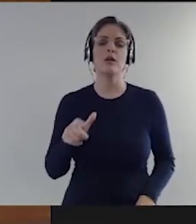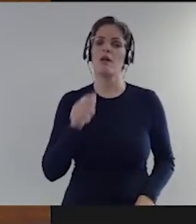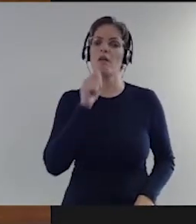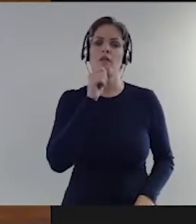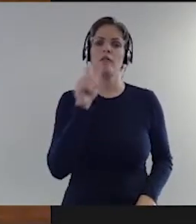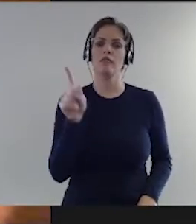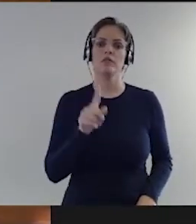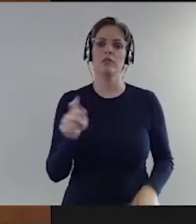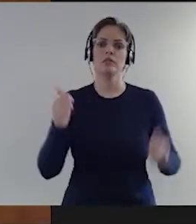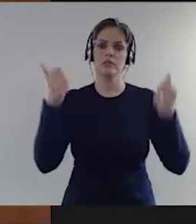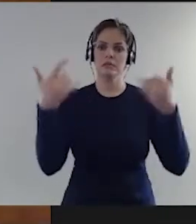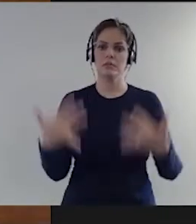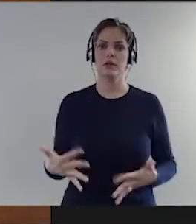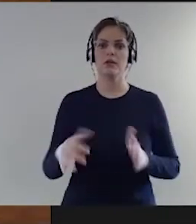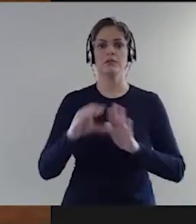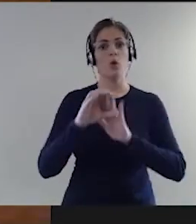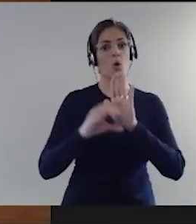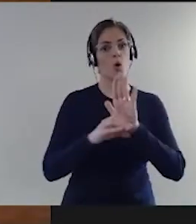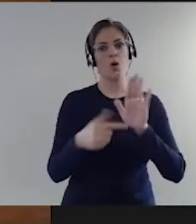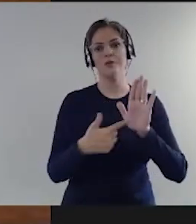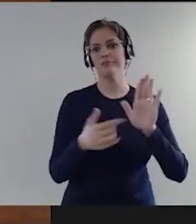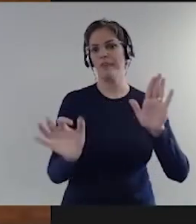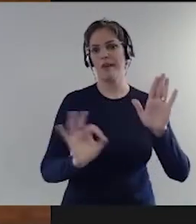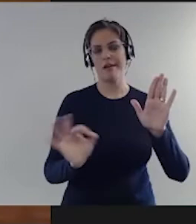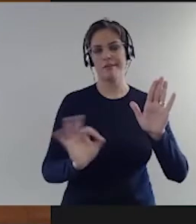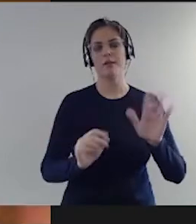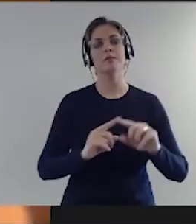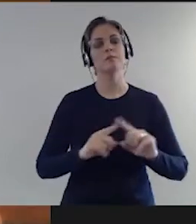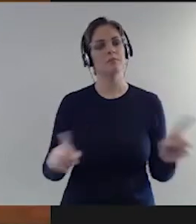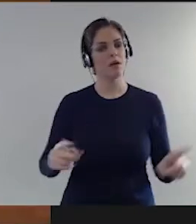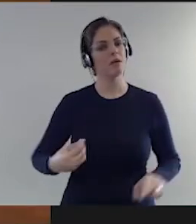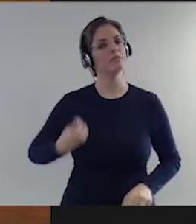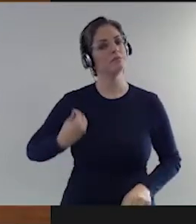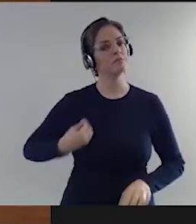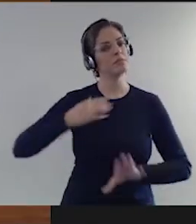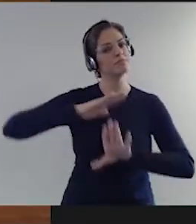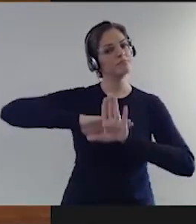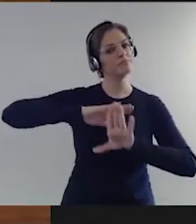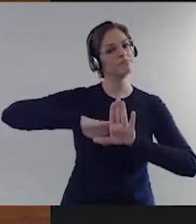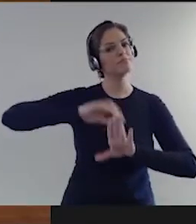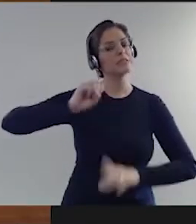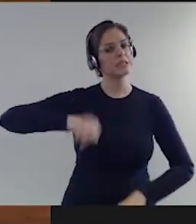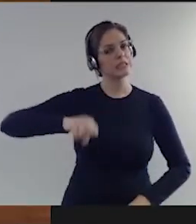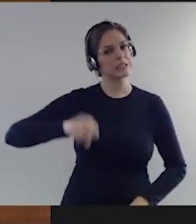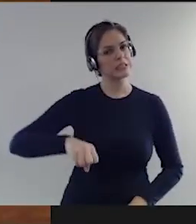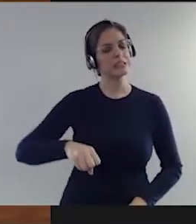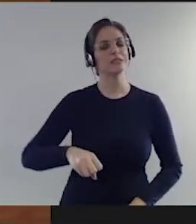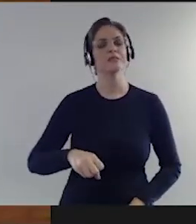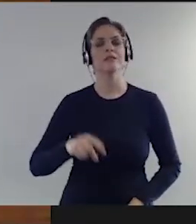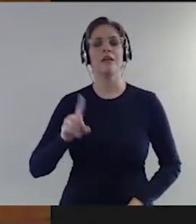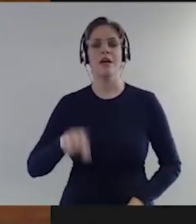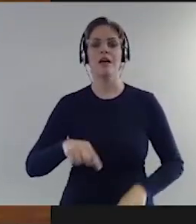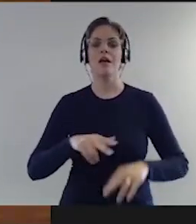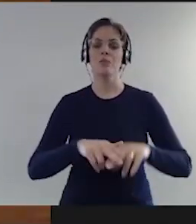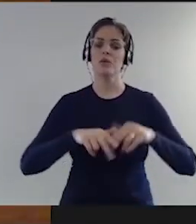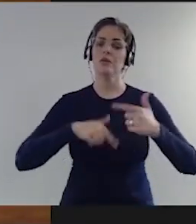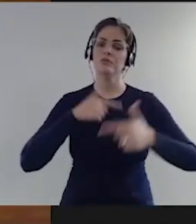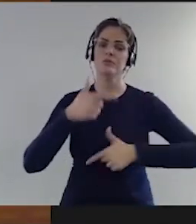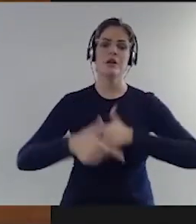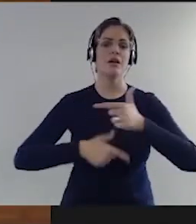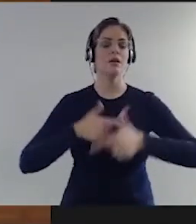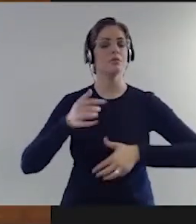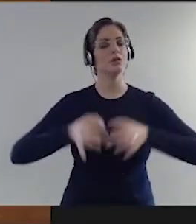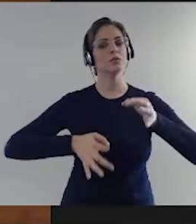encontram explícitas no Código, mas estão implícitas e decorrem do labor doutrinário